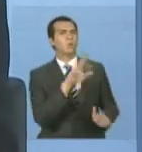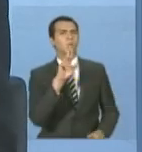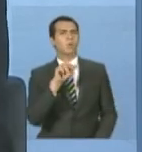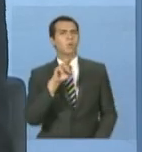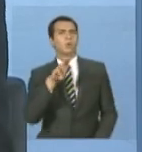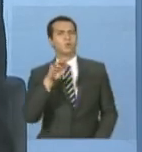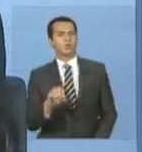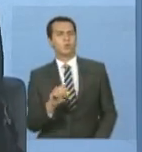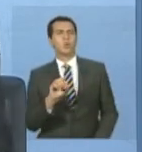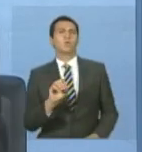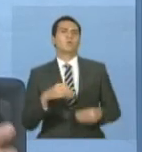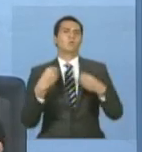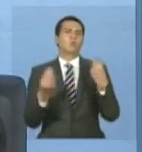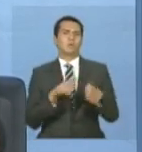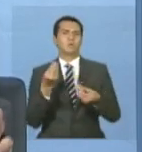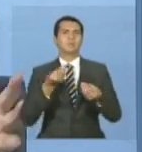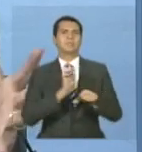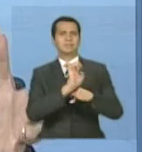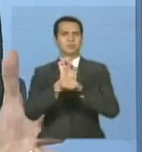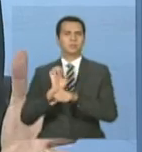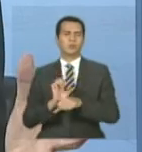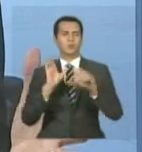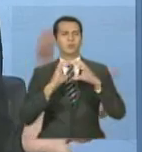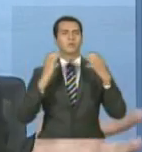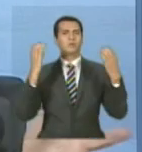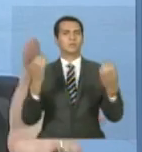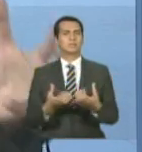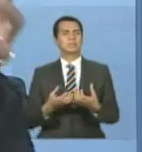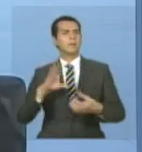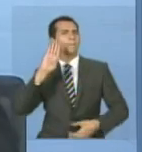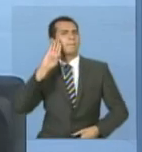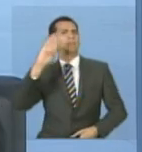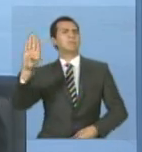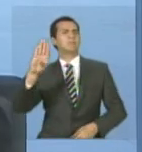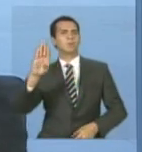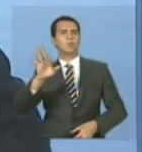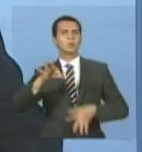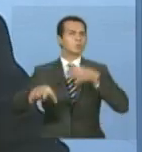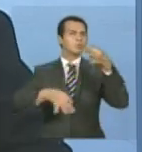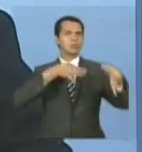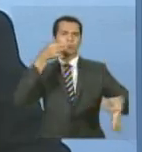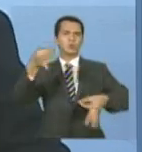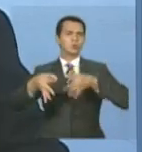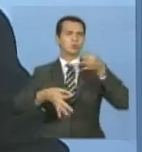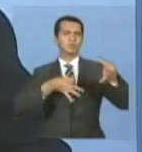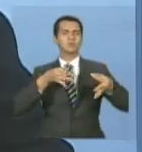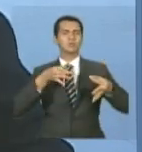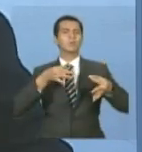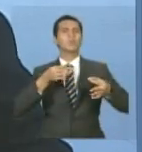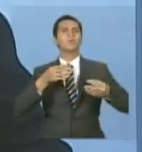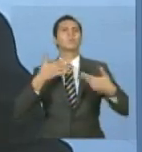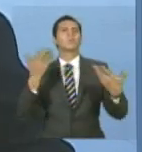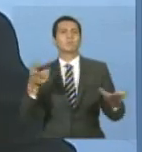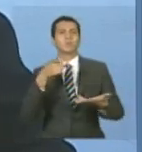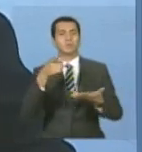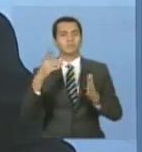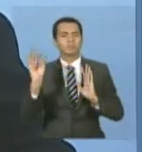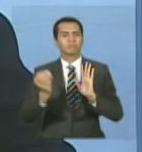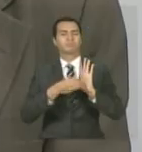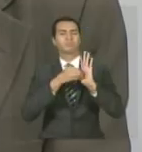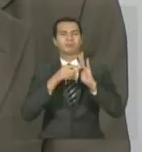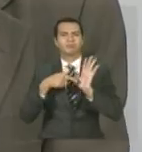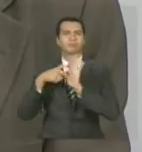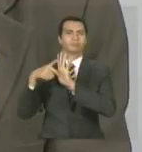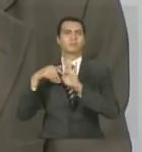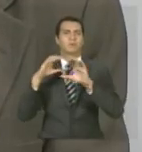recado, o principal recado que você sentiu, que você está trazendo, que as pessoas estão trazendo para a quarta conferência? As